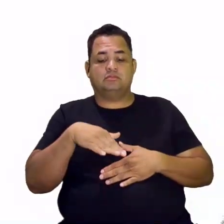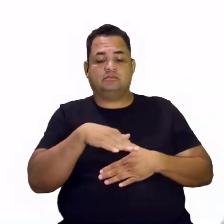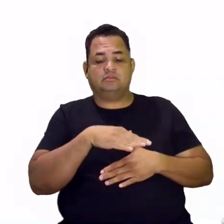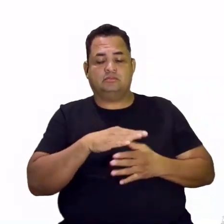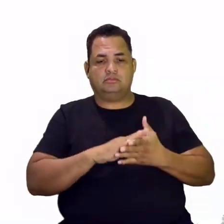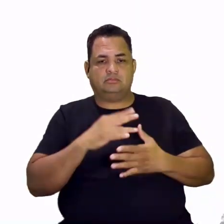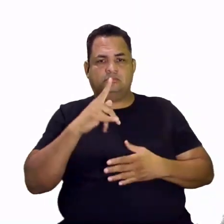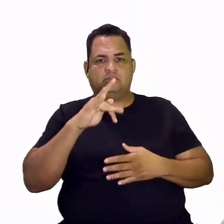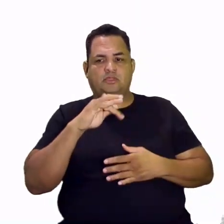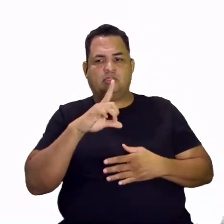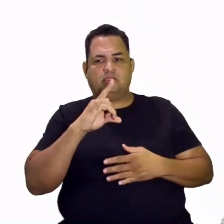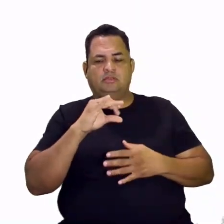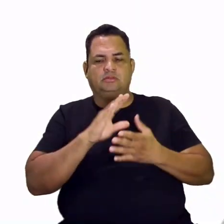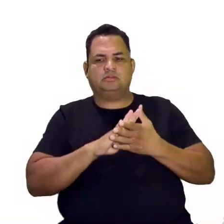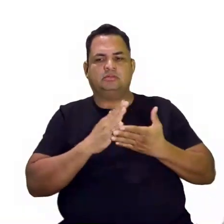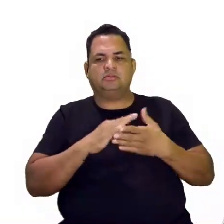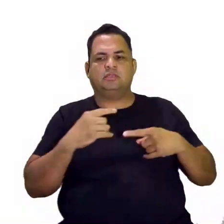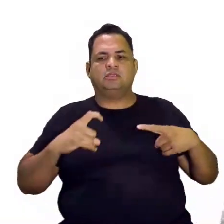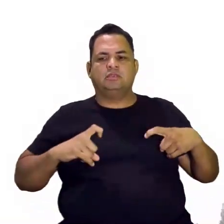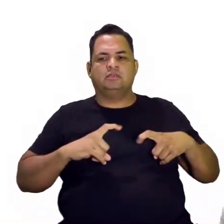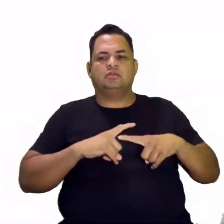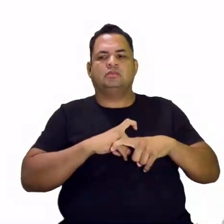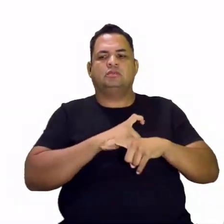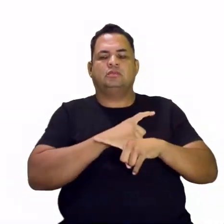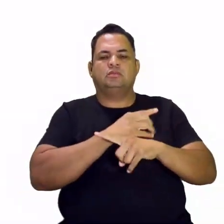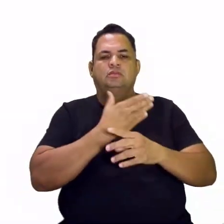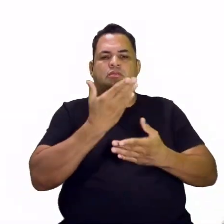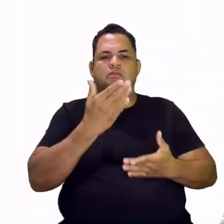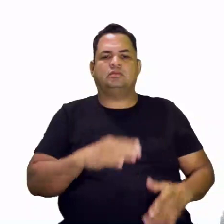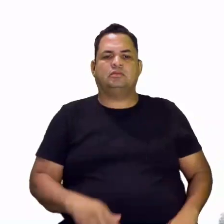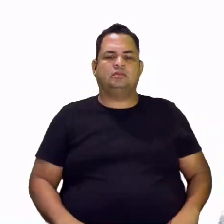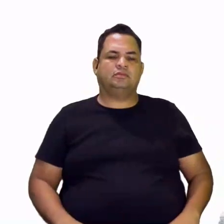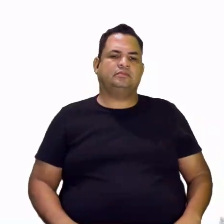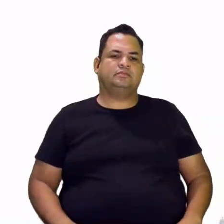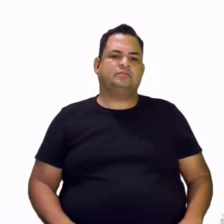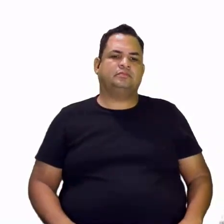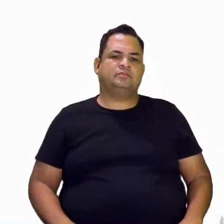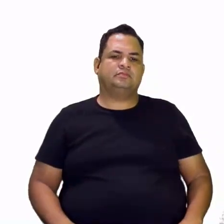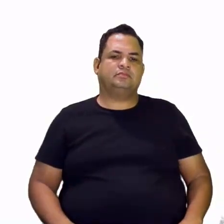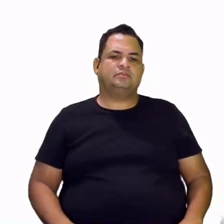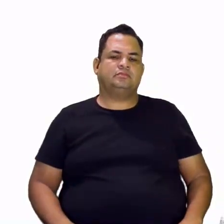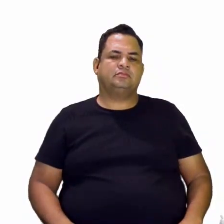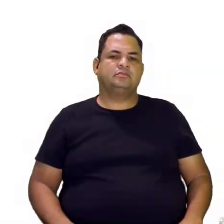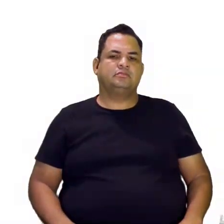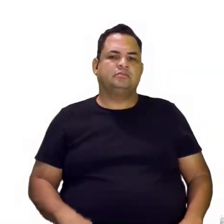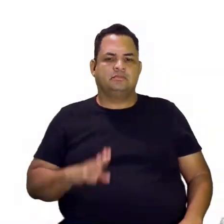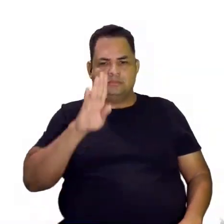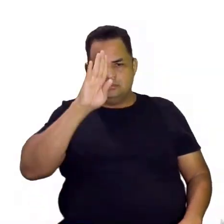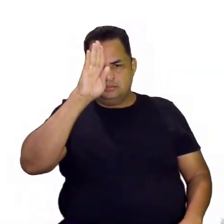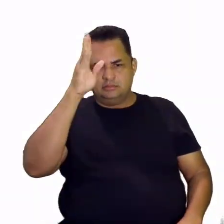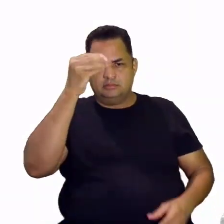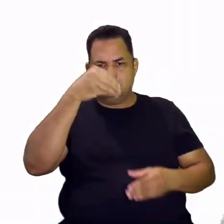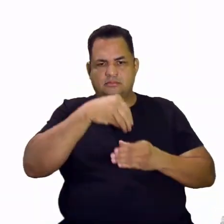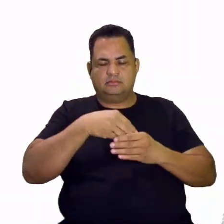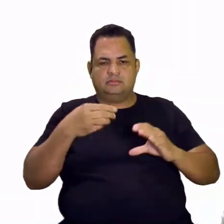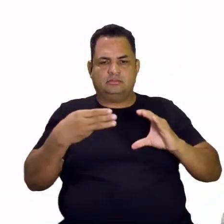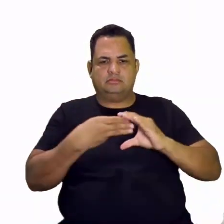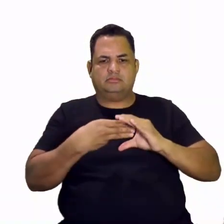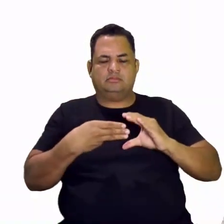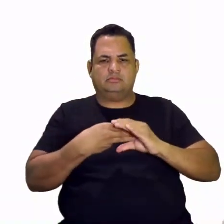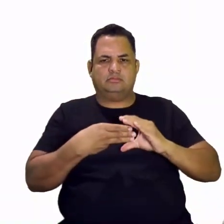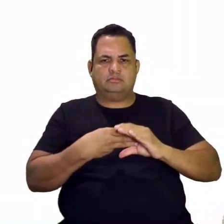organismos procariotas, cujas bactérias estão aí, né, sendo o bambambam dessas células, tá bom?